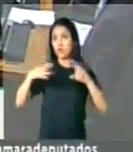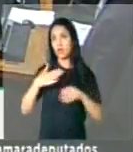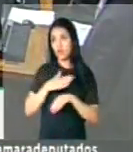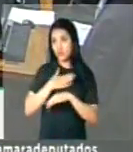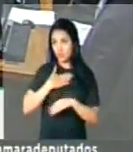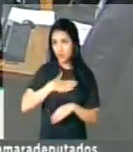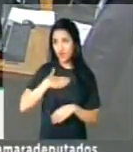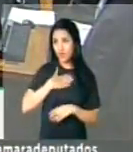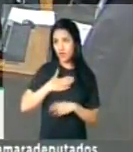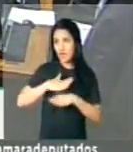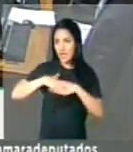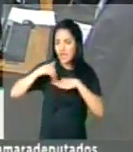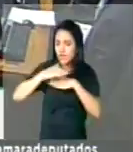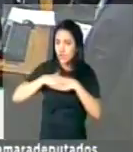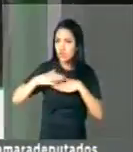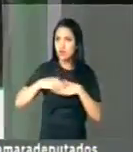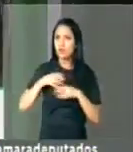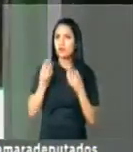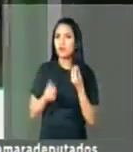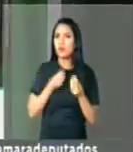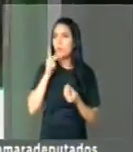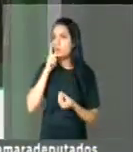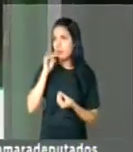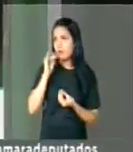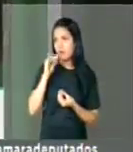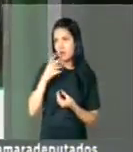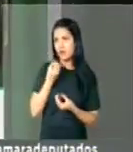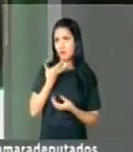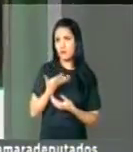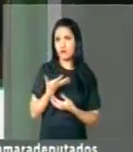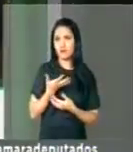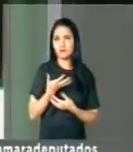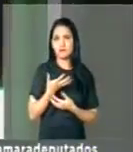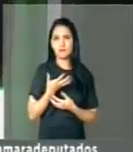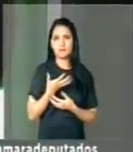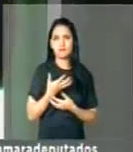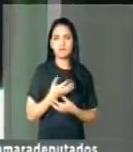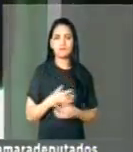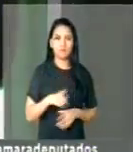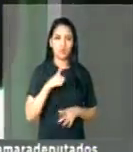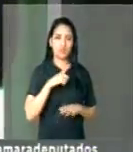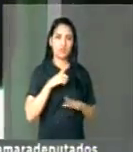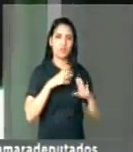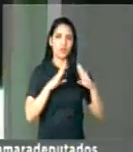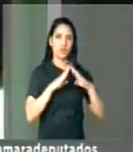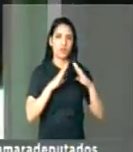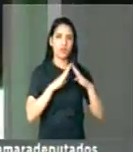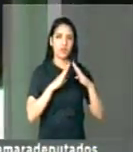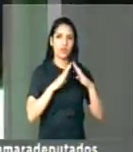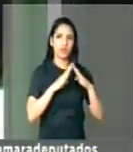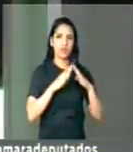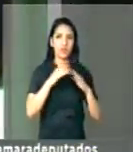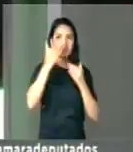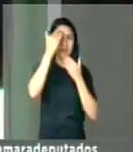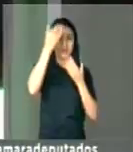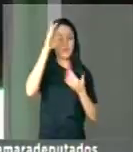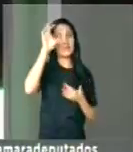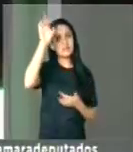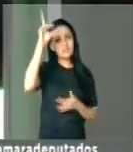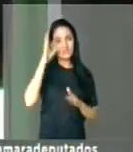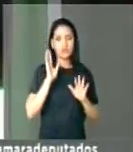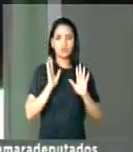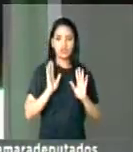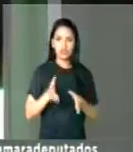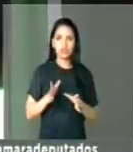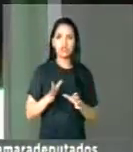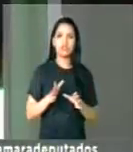Como é que seu pai está nesse momento? Está em casa. Está em casa. Tá bom. Graças a Deus, ele já teve